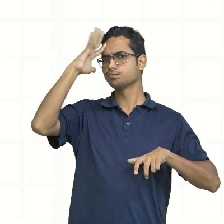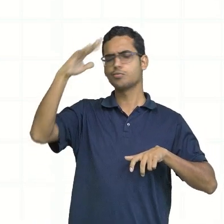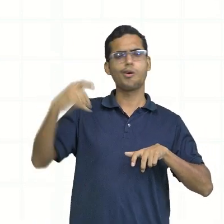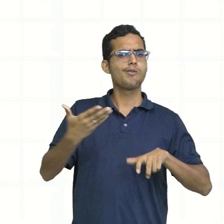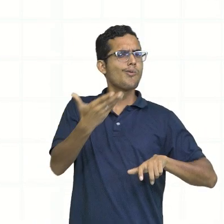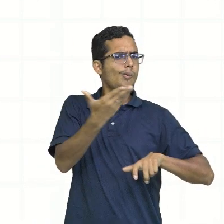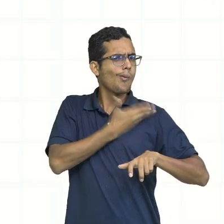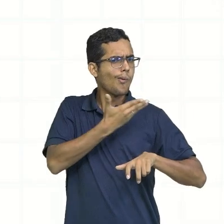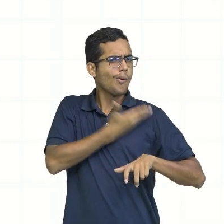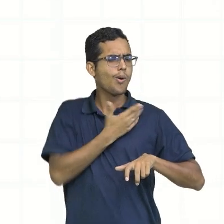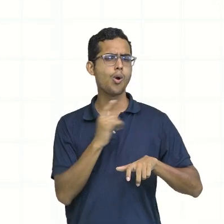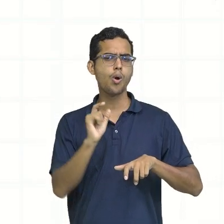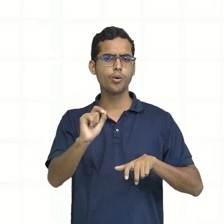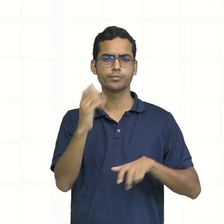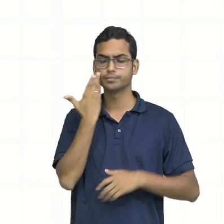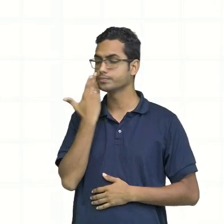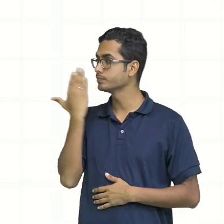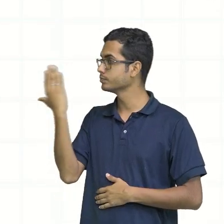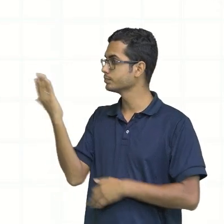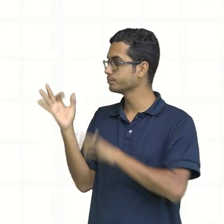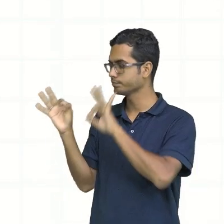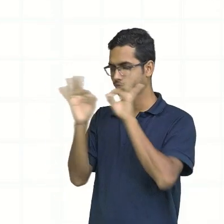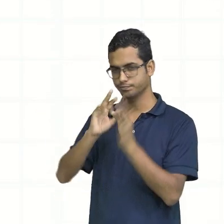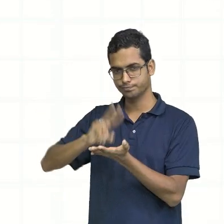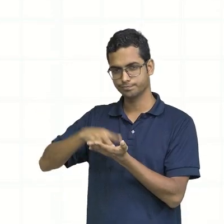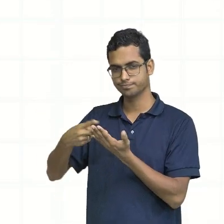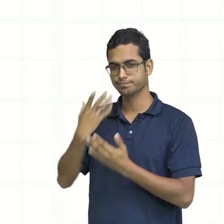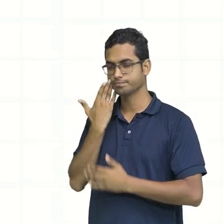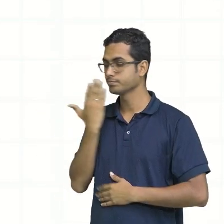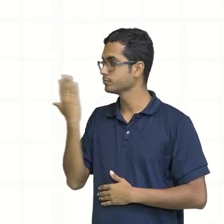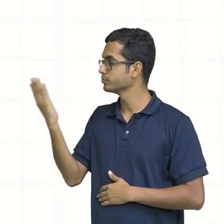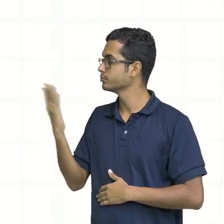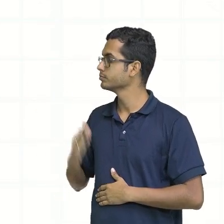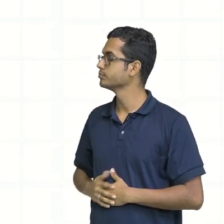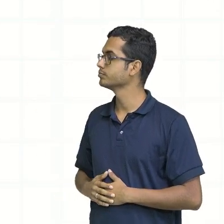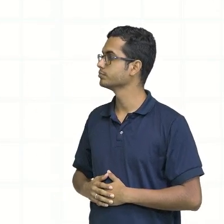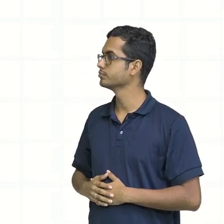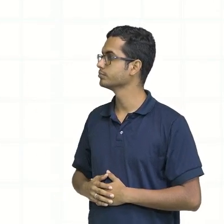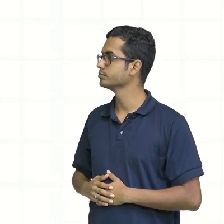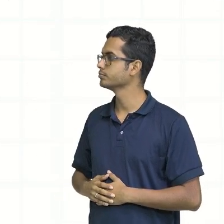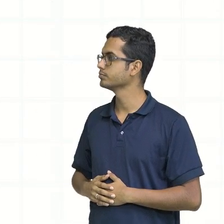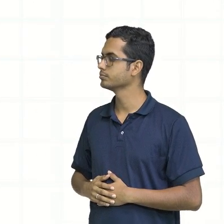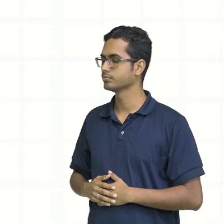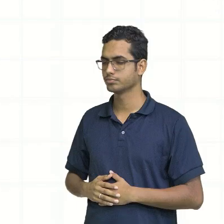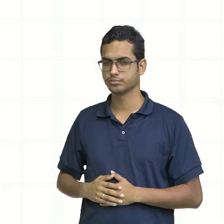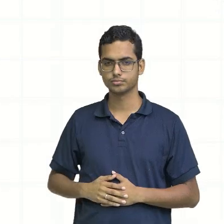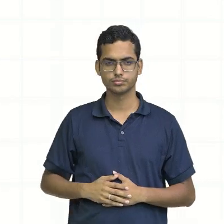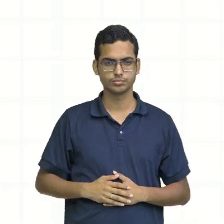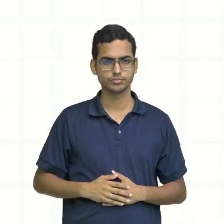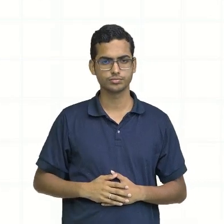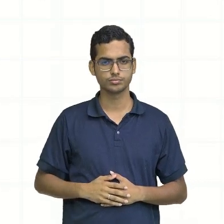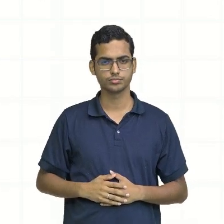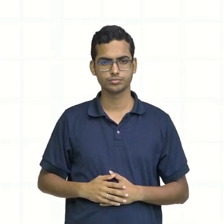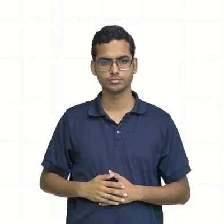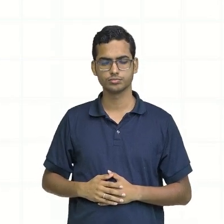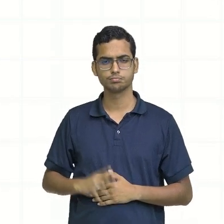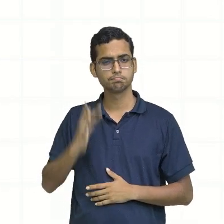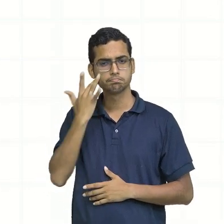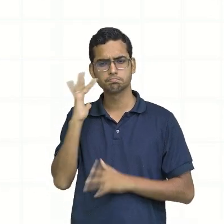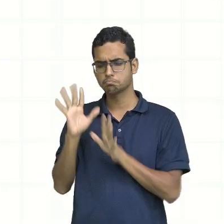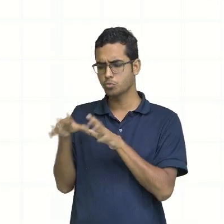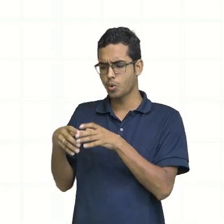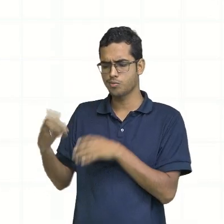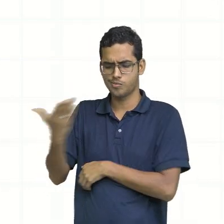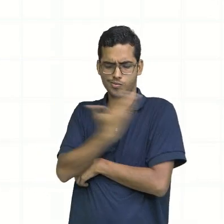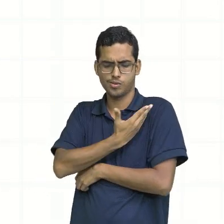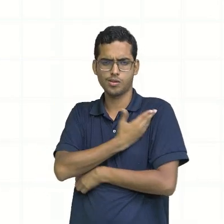play, o verbo play, né? Were playing a prank on him. Estavam fazendo uma piada, uma